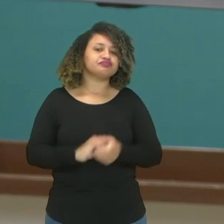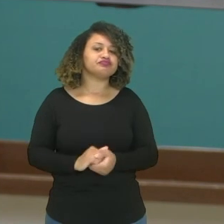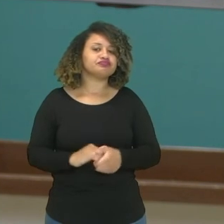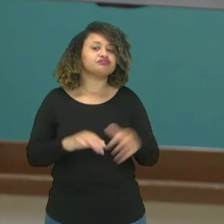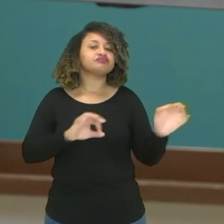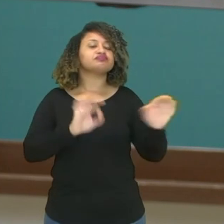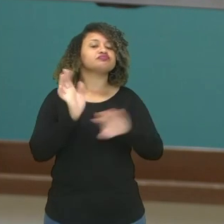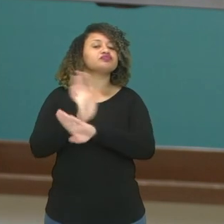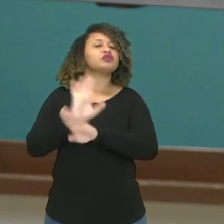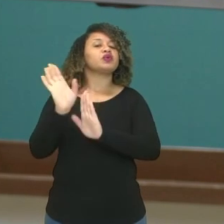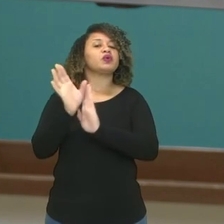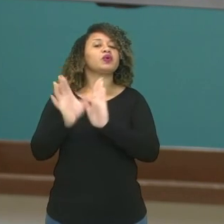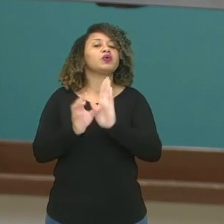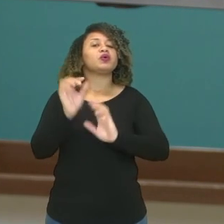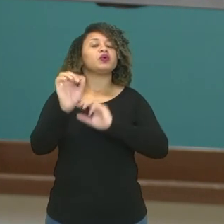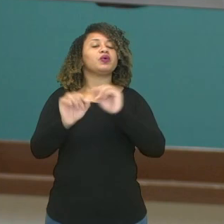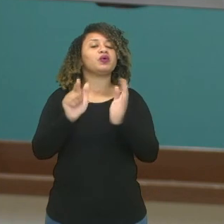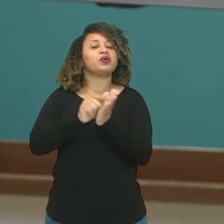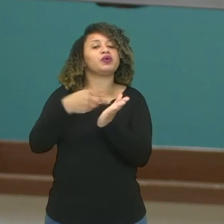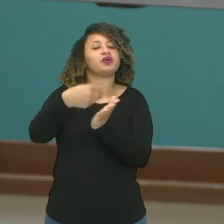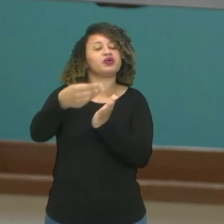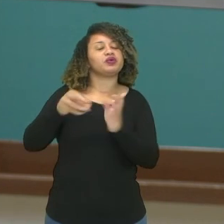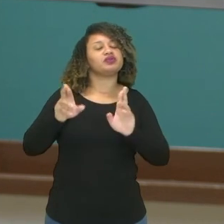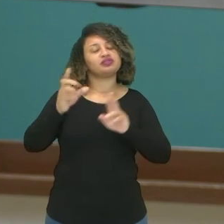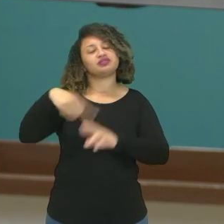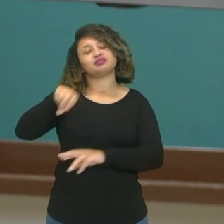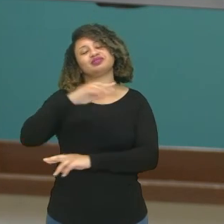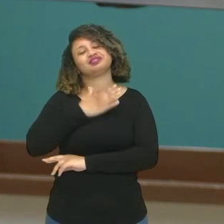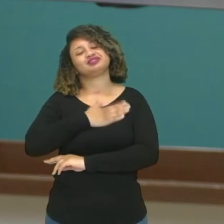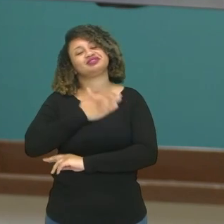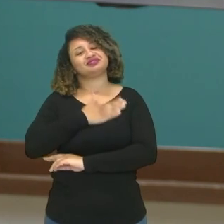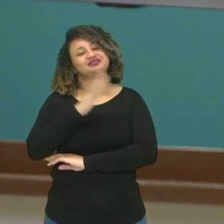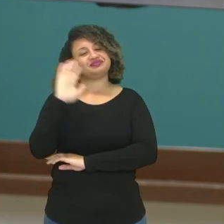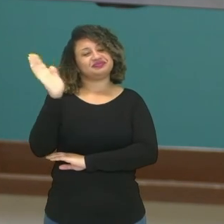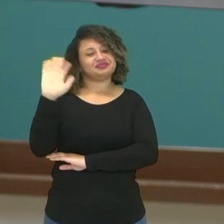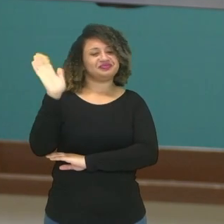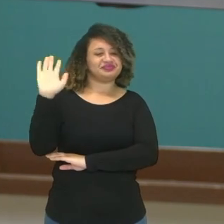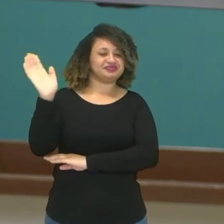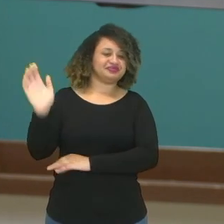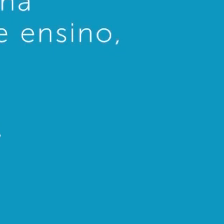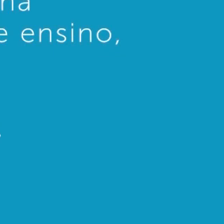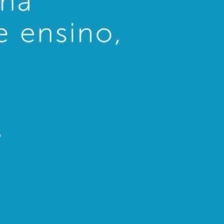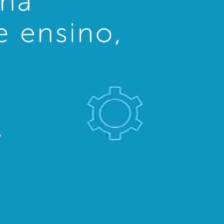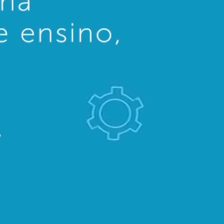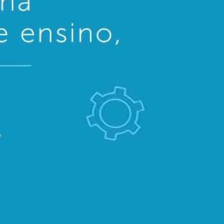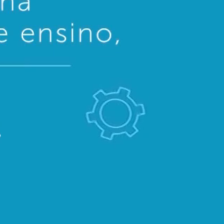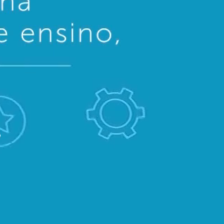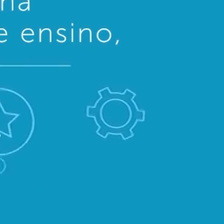Neste vídeo falamos sobre panfleto. Espero que vocês tenham gostado e até breve.